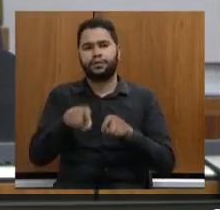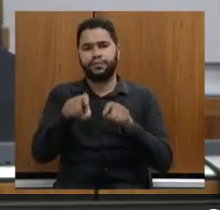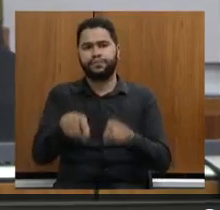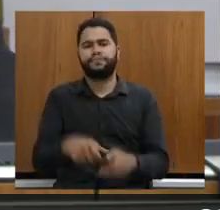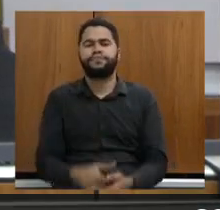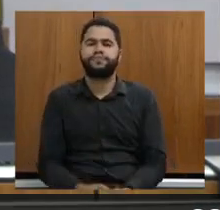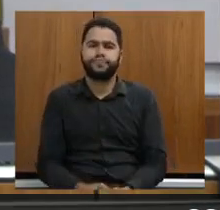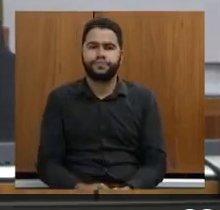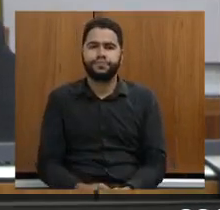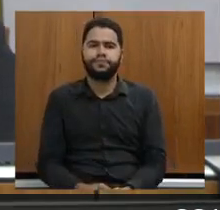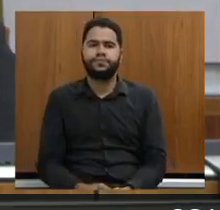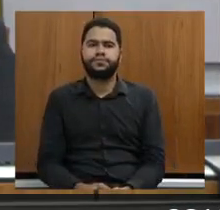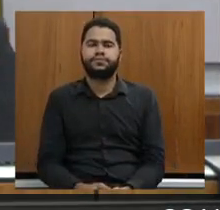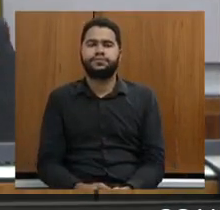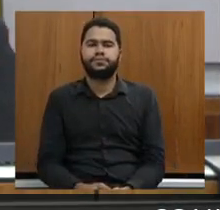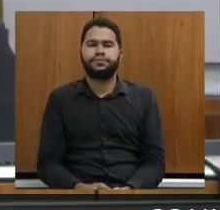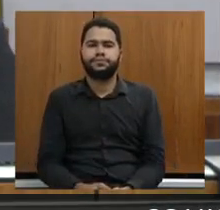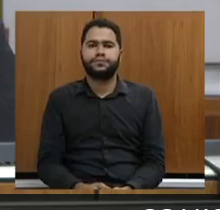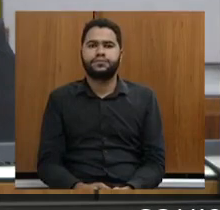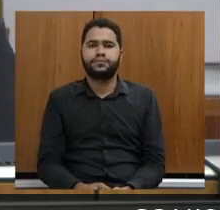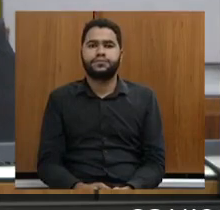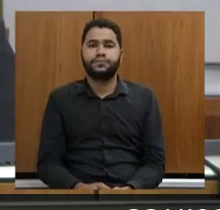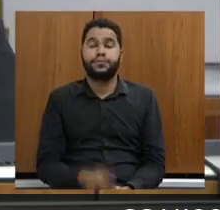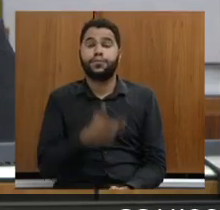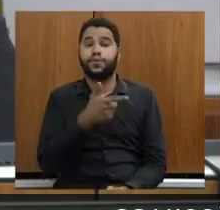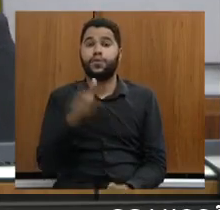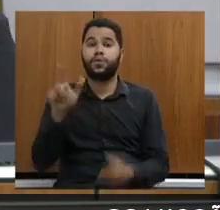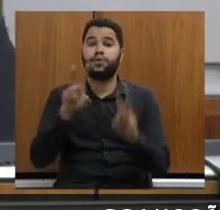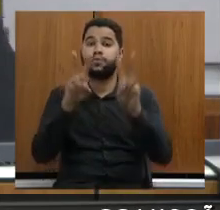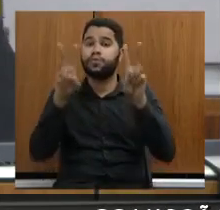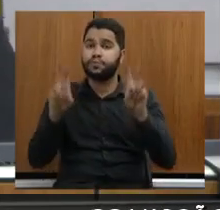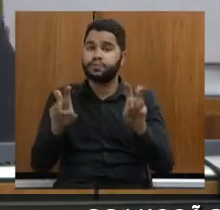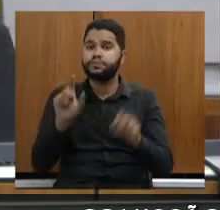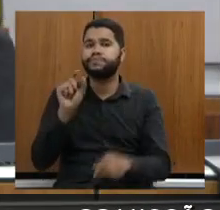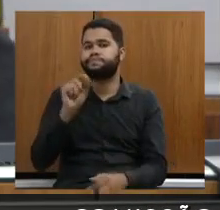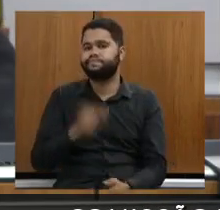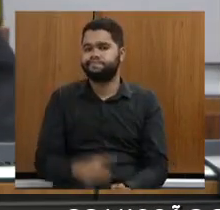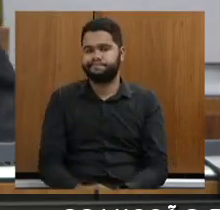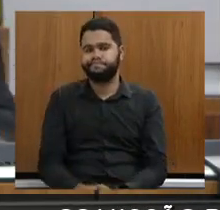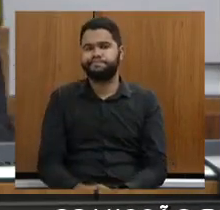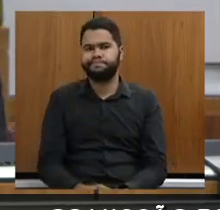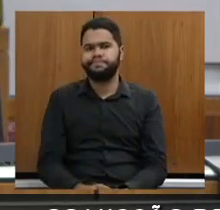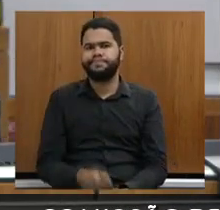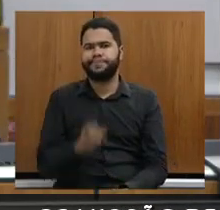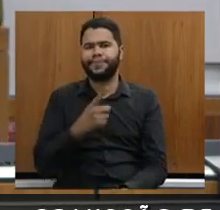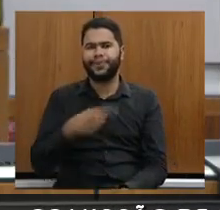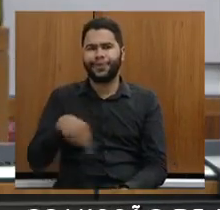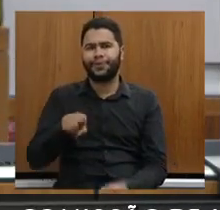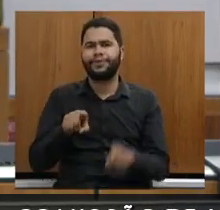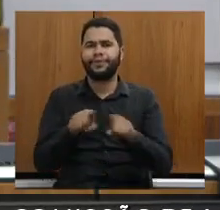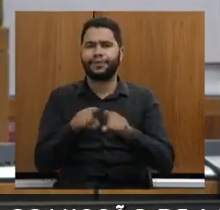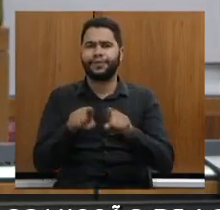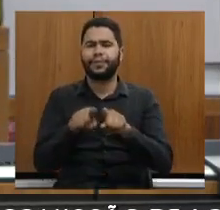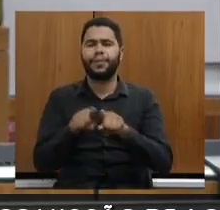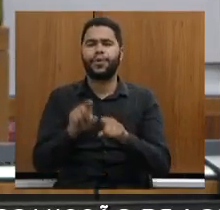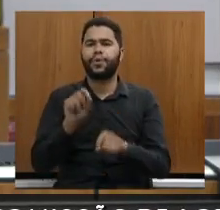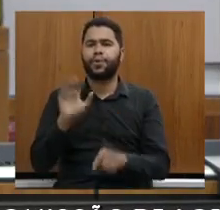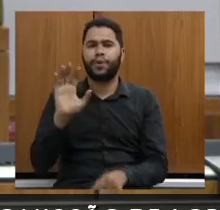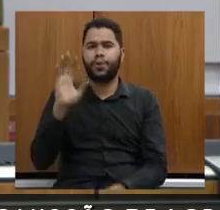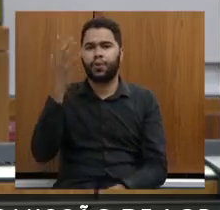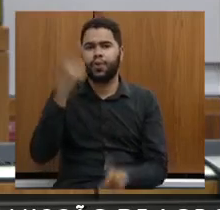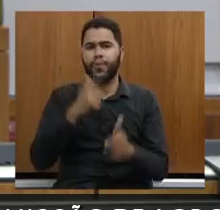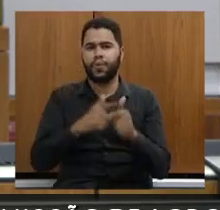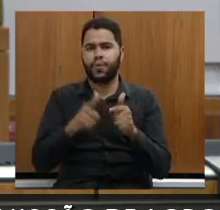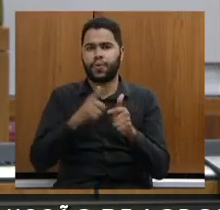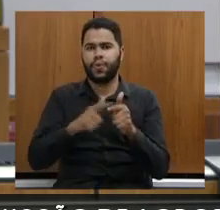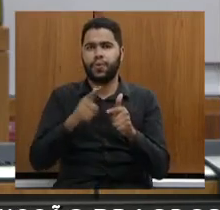Esse é o outro assunto injetar é nós se vemos aí é um